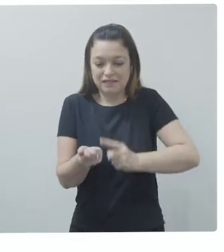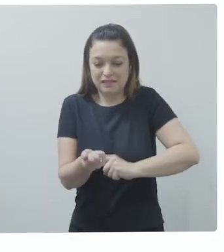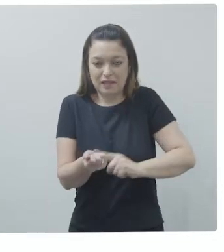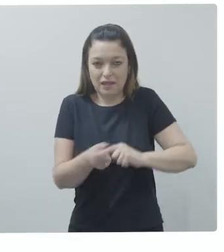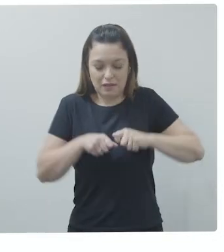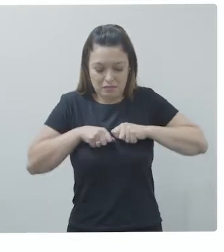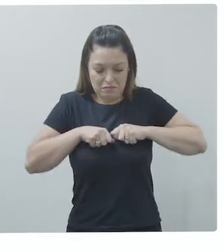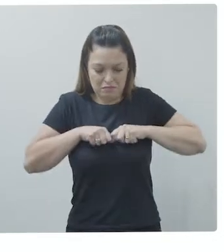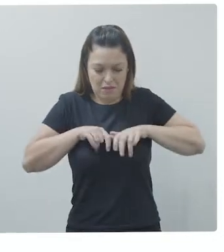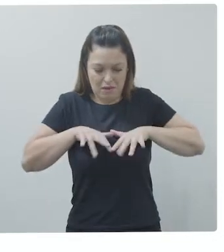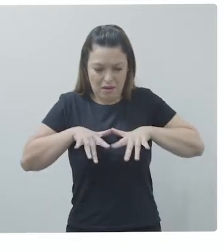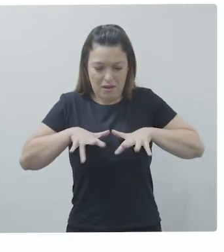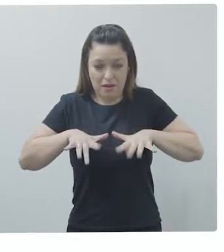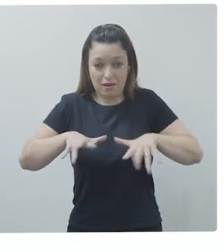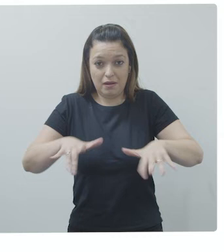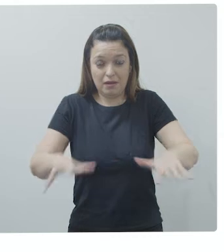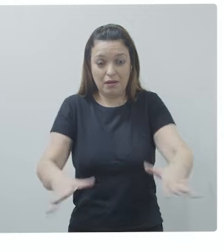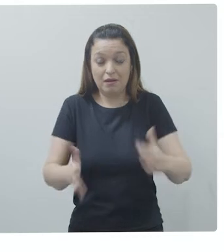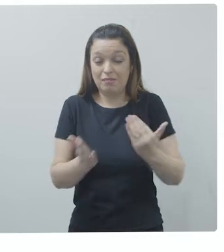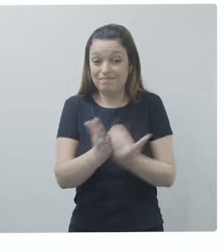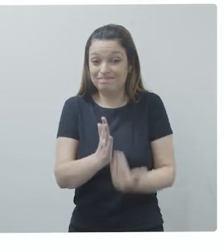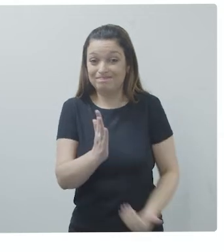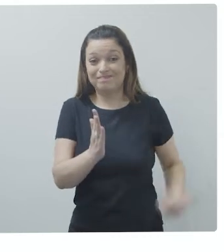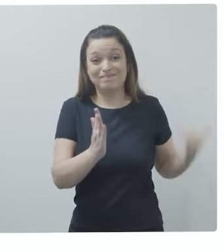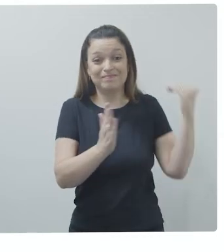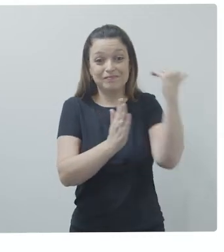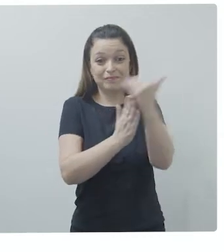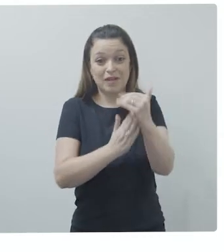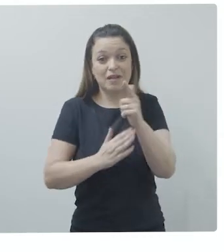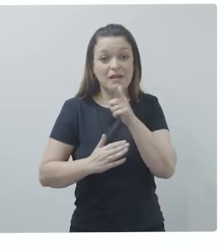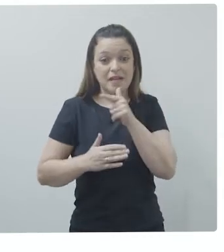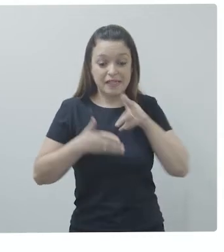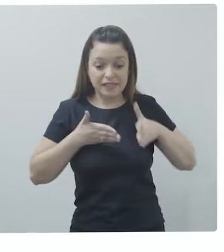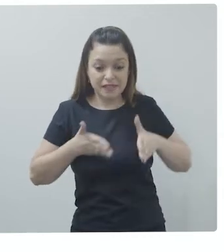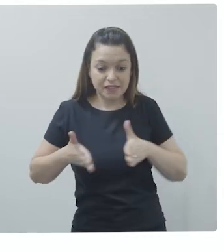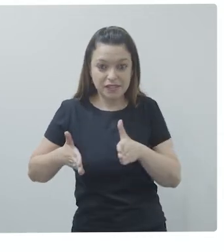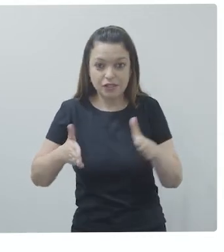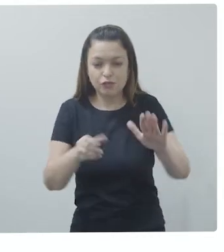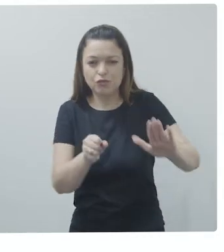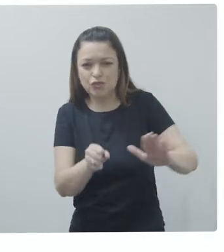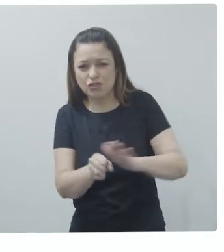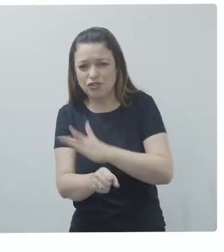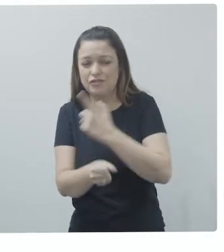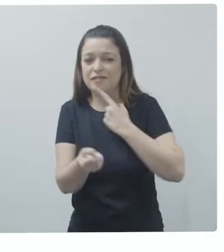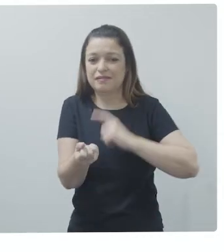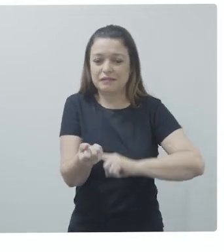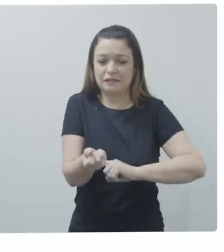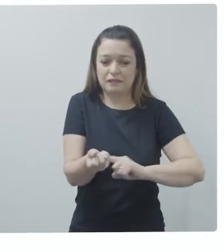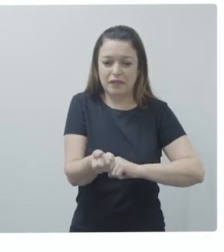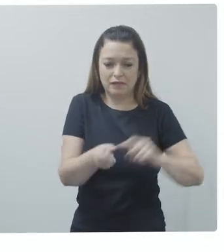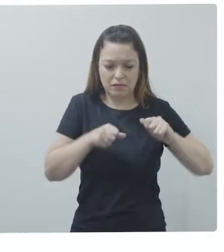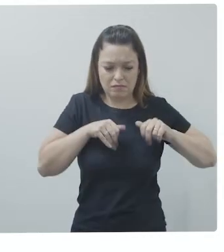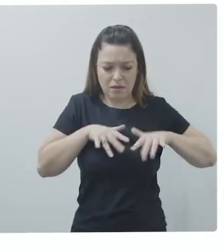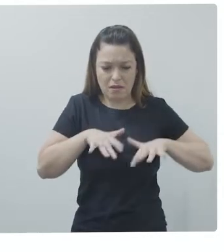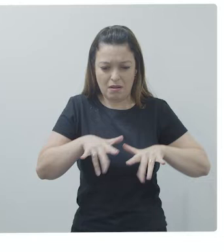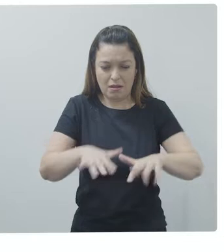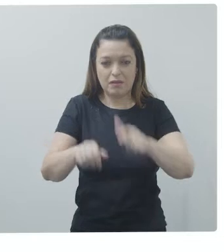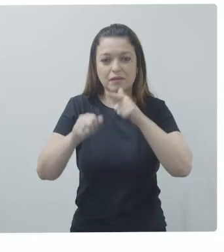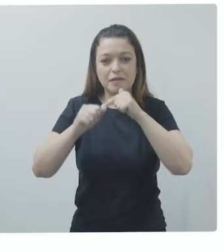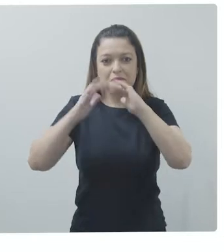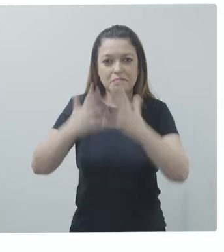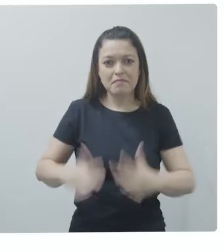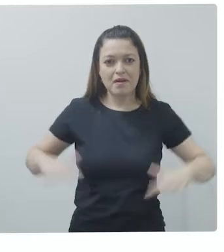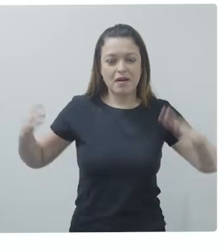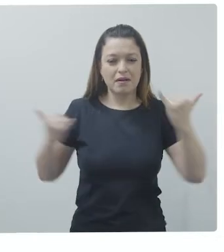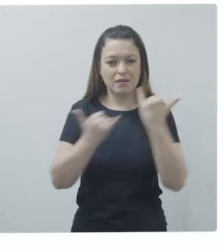cadáver de Ymir em quantidades inimagináveis. Rios de sangue salgado, como o mar, e cinza, como os oceanos, jorraram numa